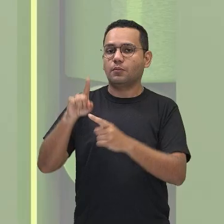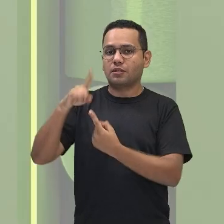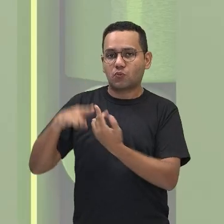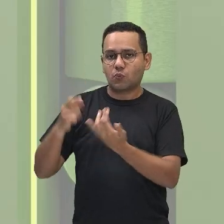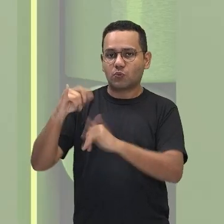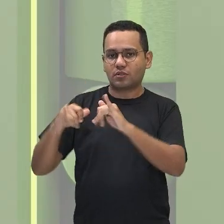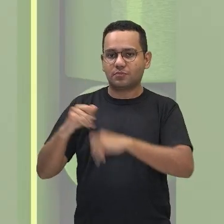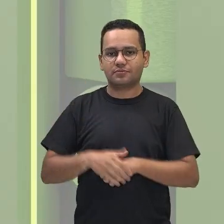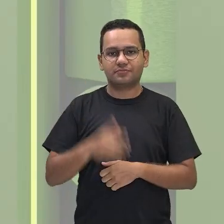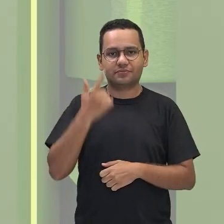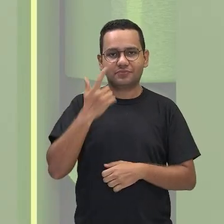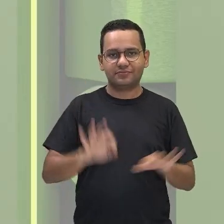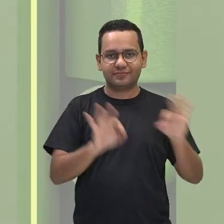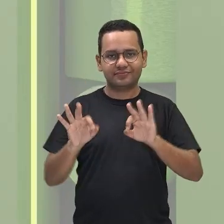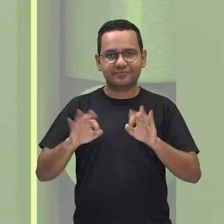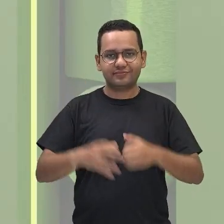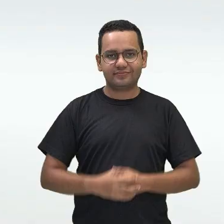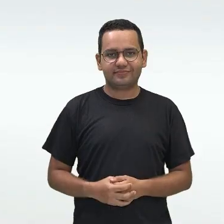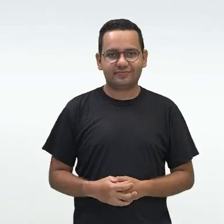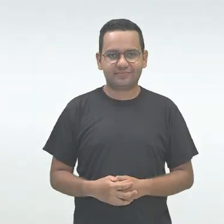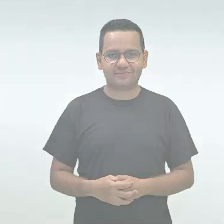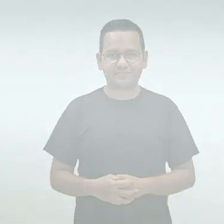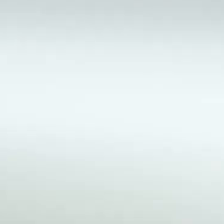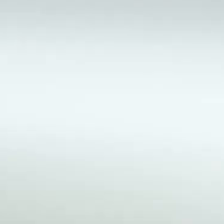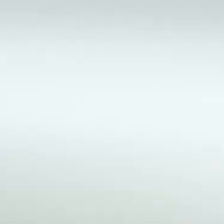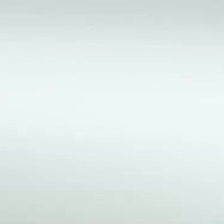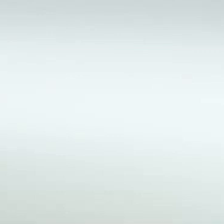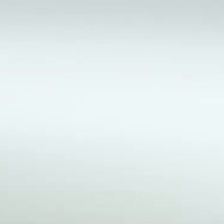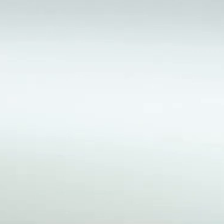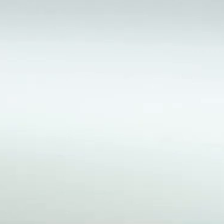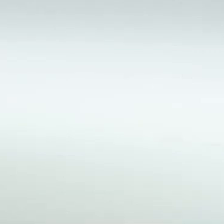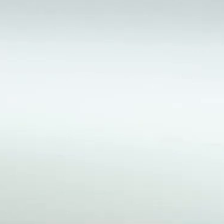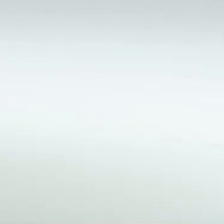químicos. E vamos para a nossa aula!